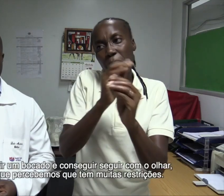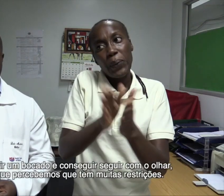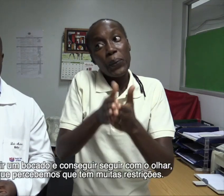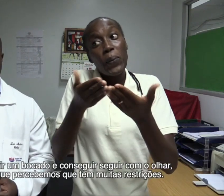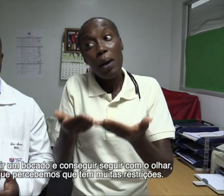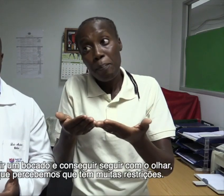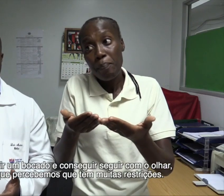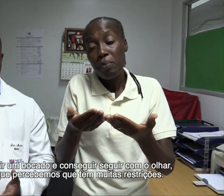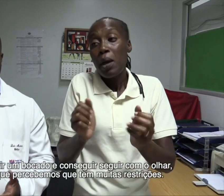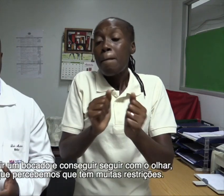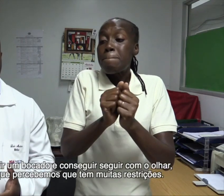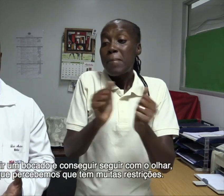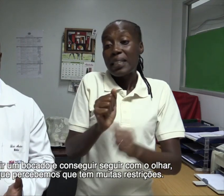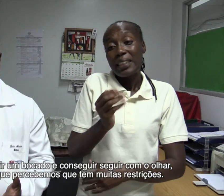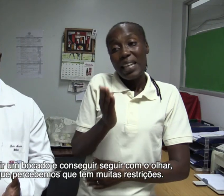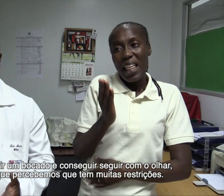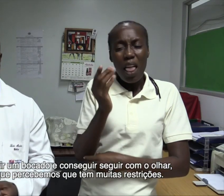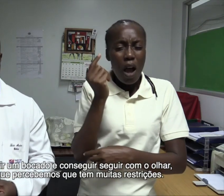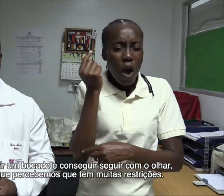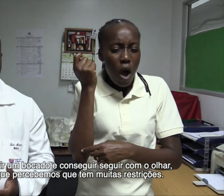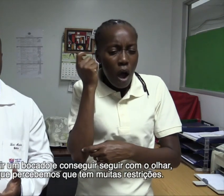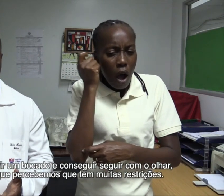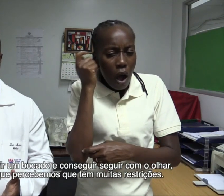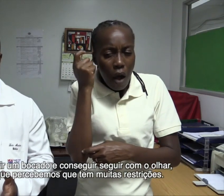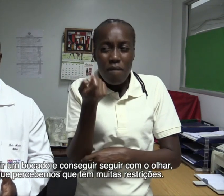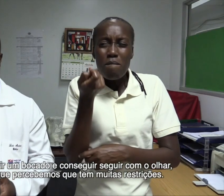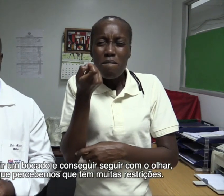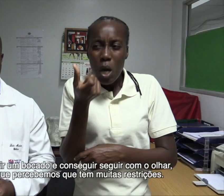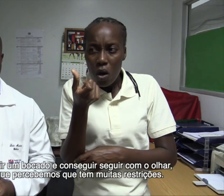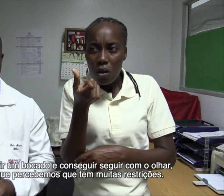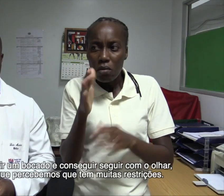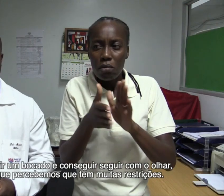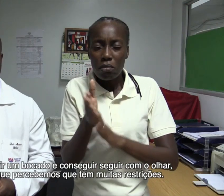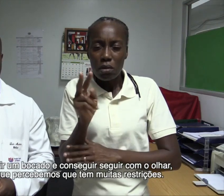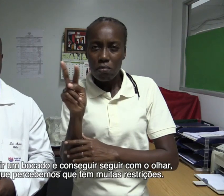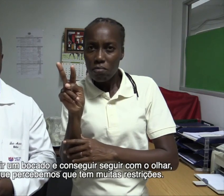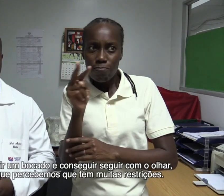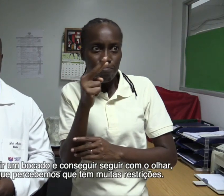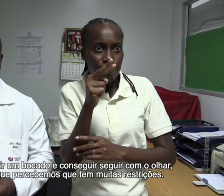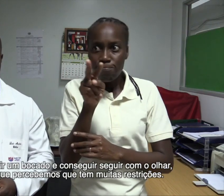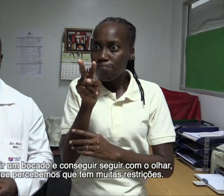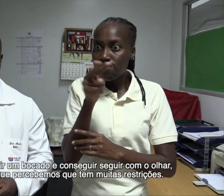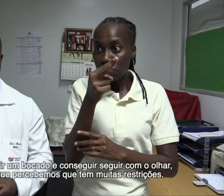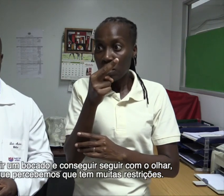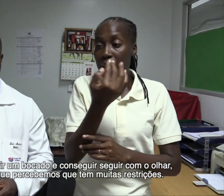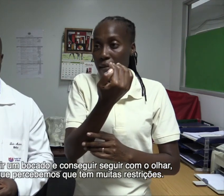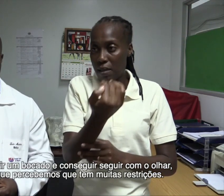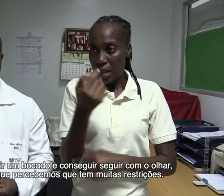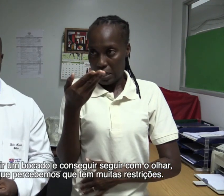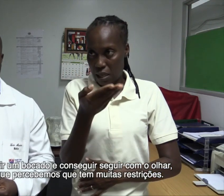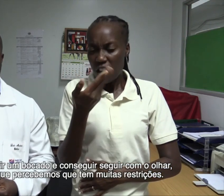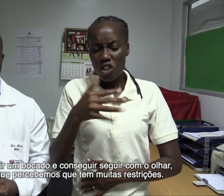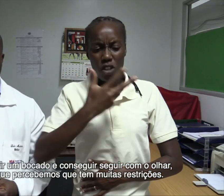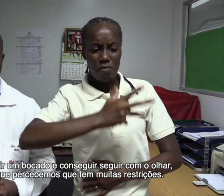Apesar dela ouvir um bocado e conseguir seguir com o olhar, é uma criança que nós percebemos que ela